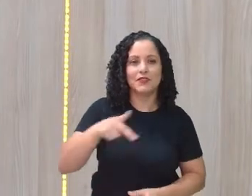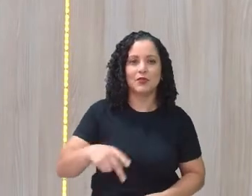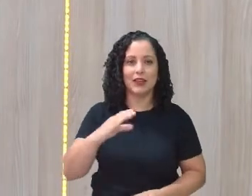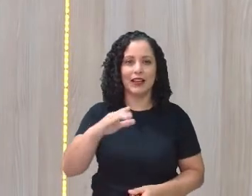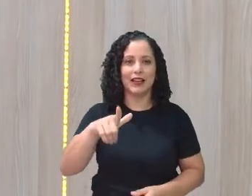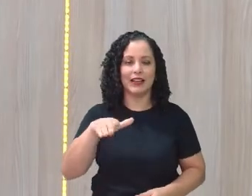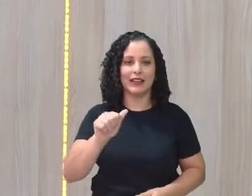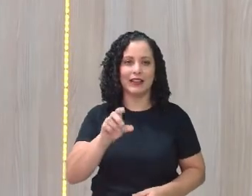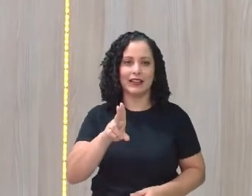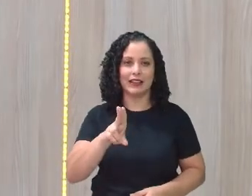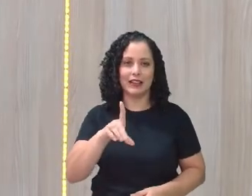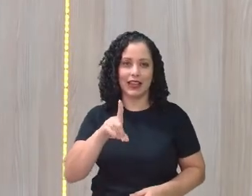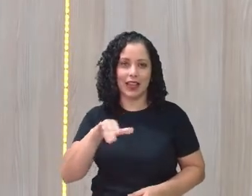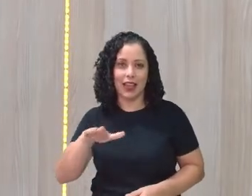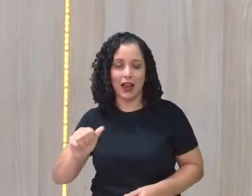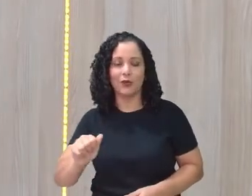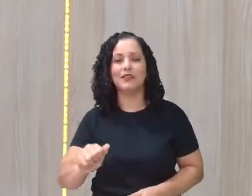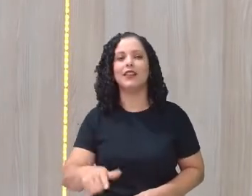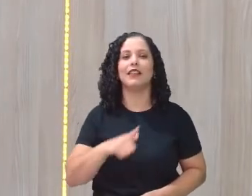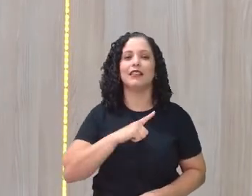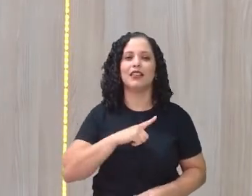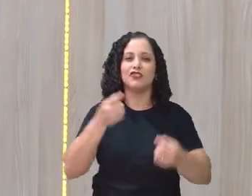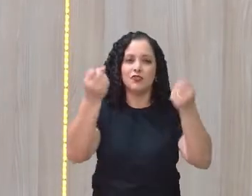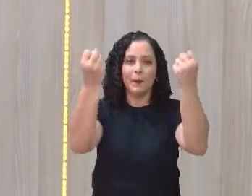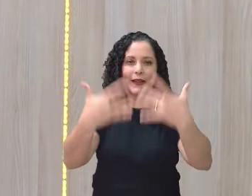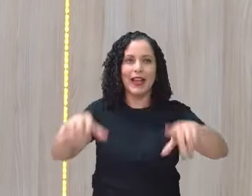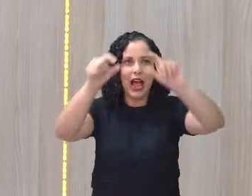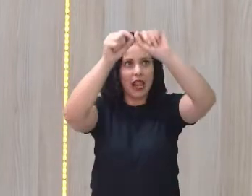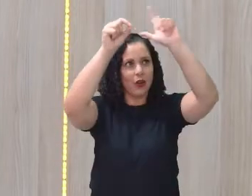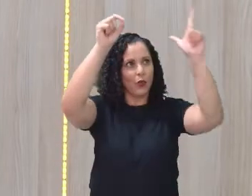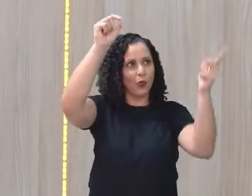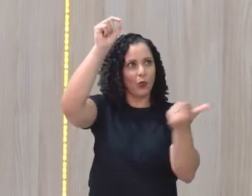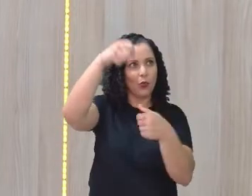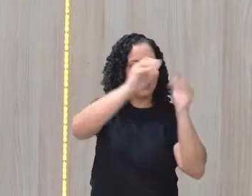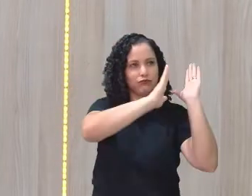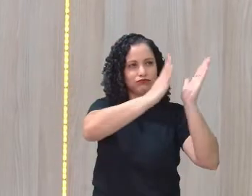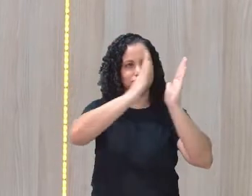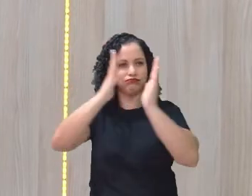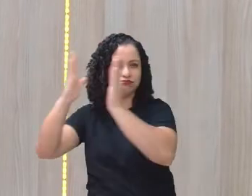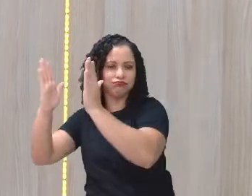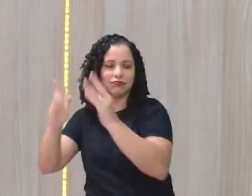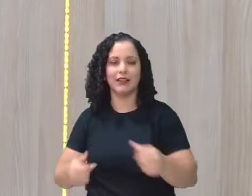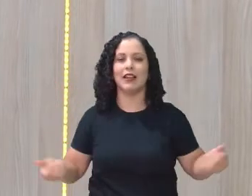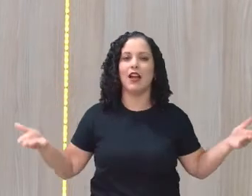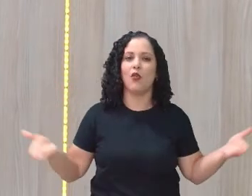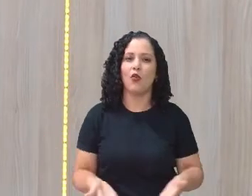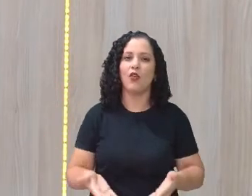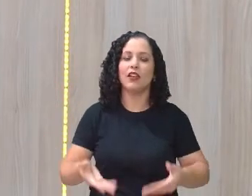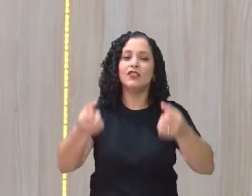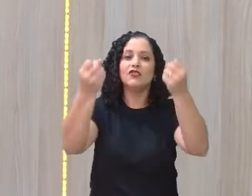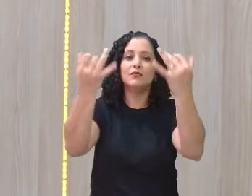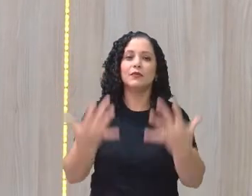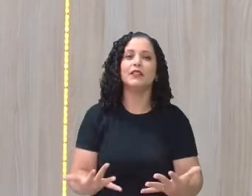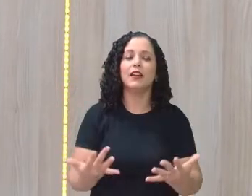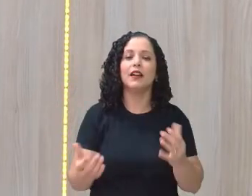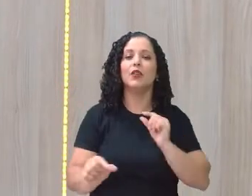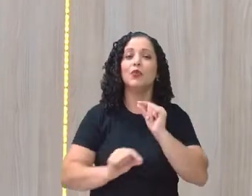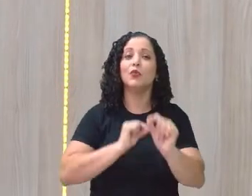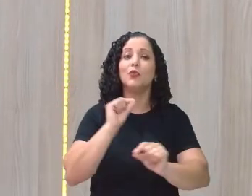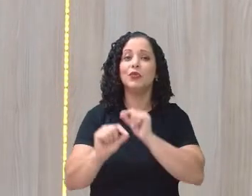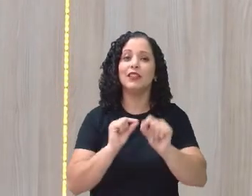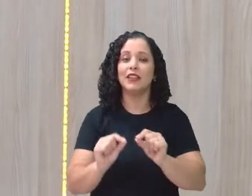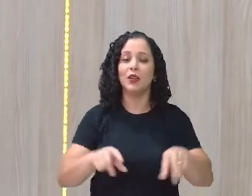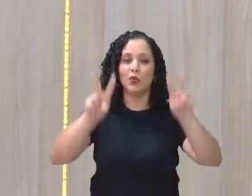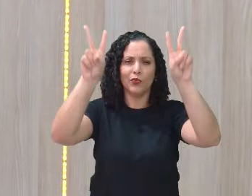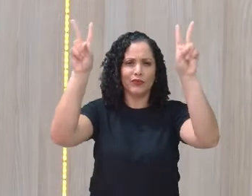sobre as fases da Lua, uma aula fantástica. E agora a gente vai falar sobre um tema muito